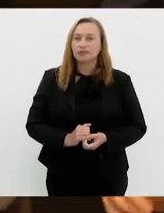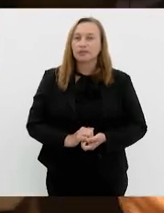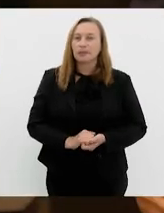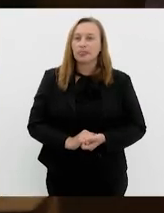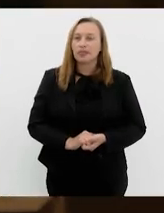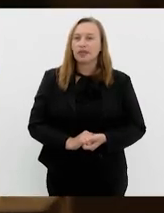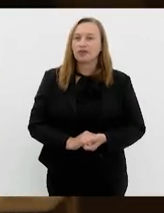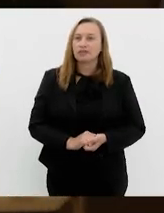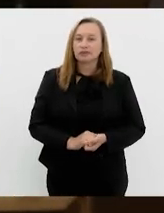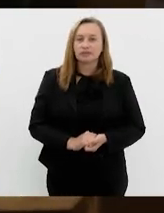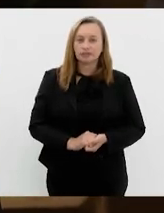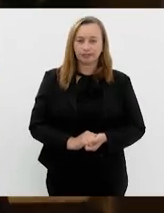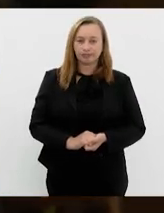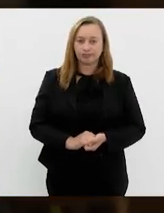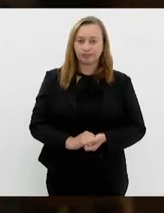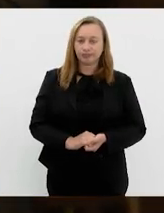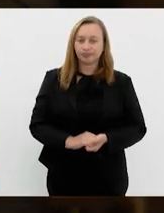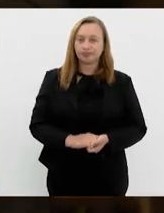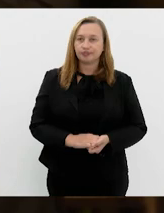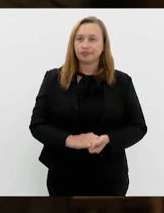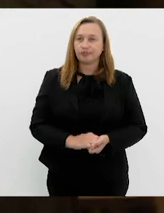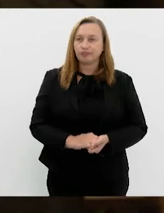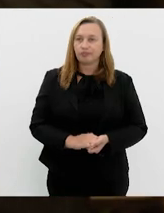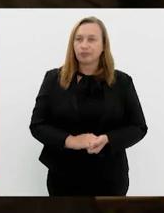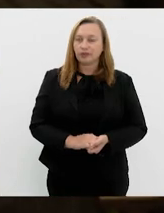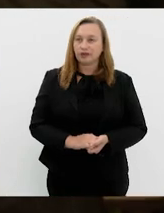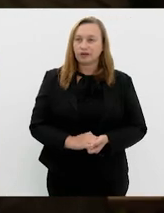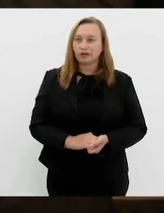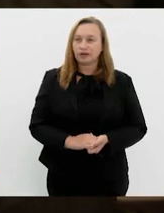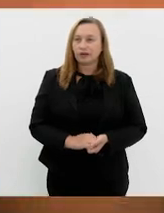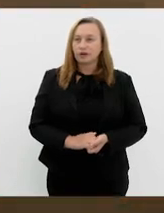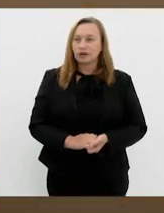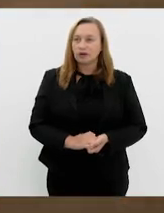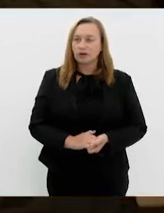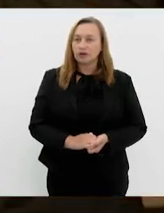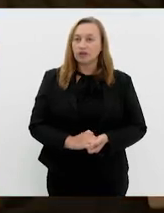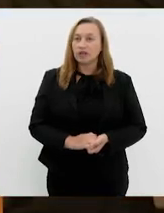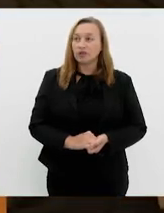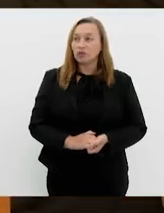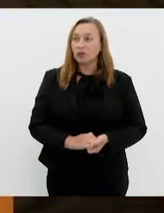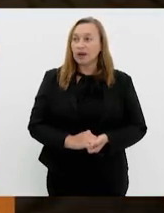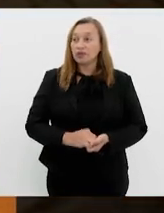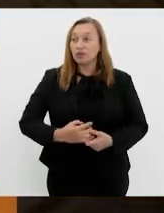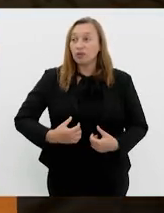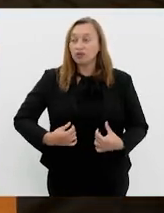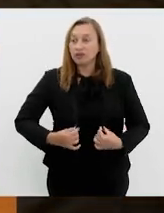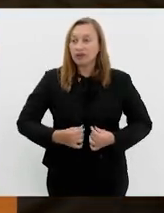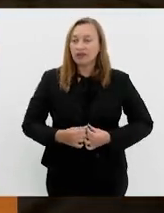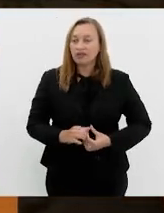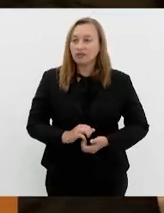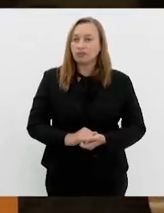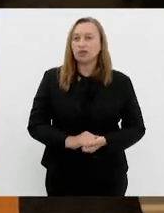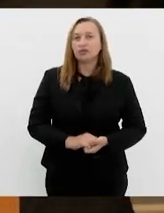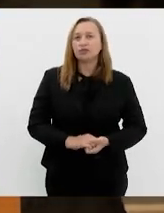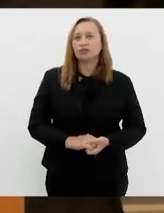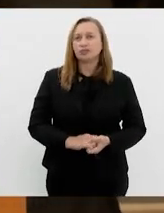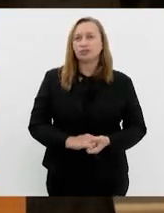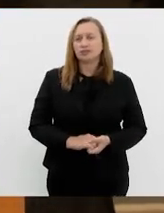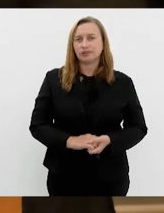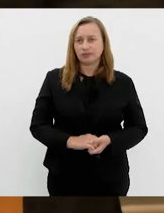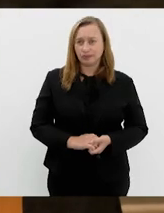essa nossa folha PR eu vou pedir a Josafá Padre Josafá qual de qual árvore ela ela caiu Ah pois é ele vai